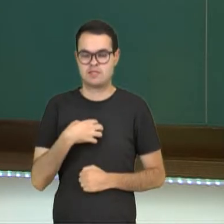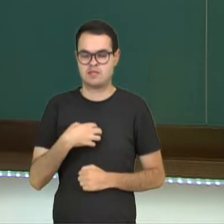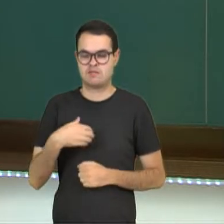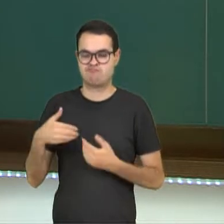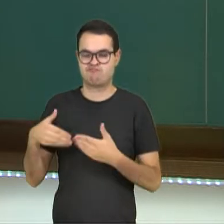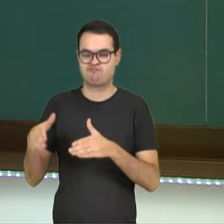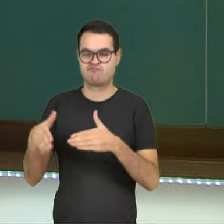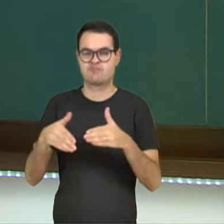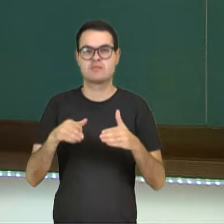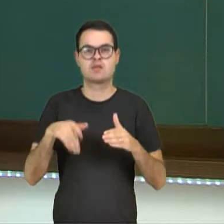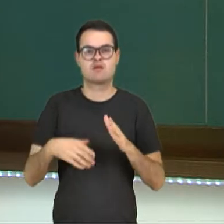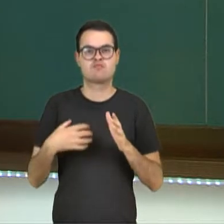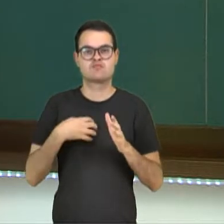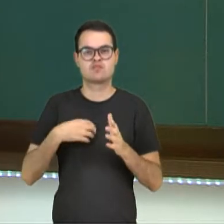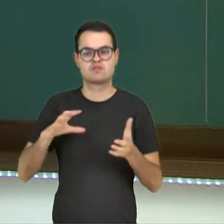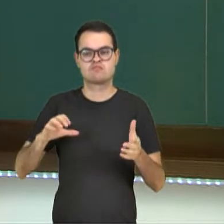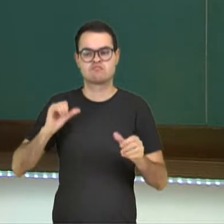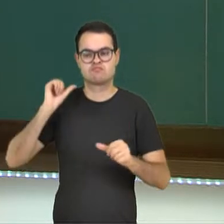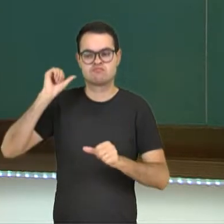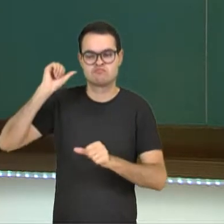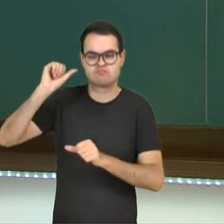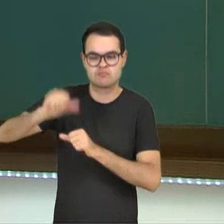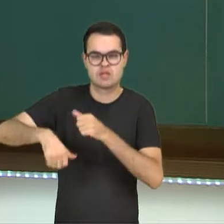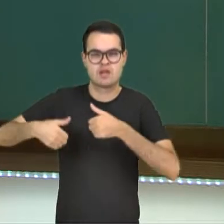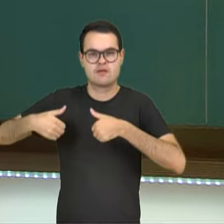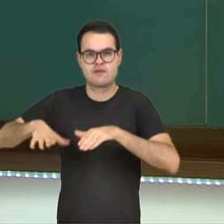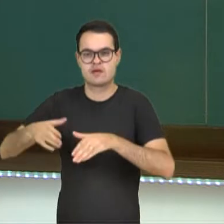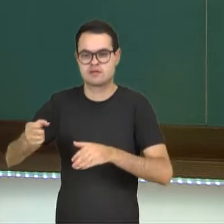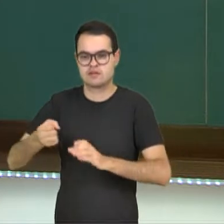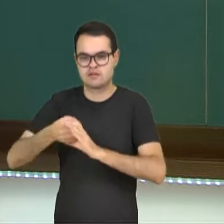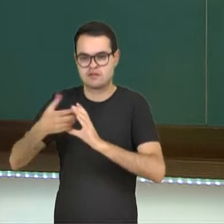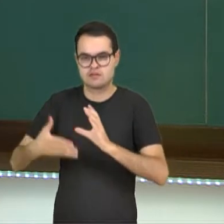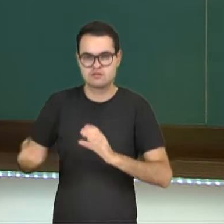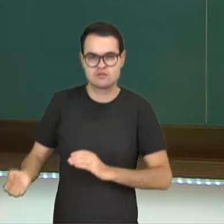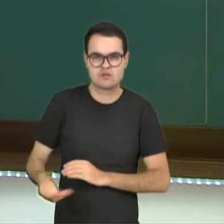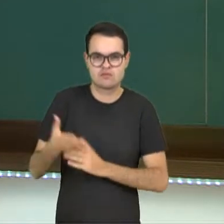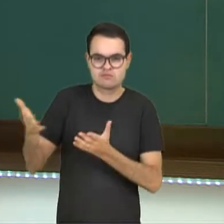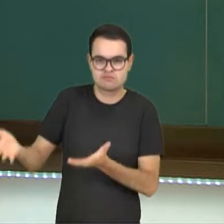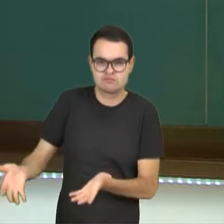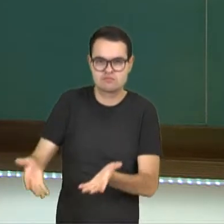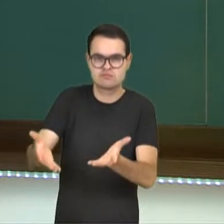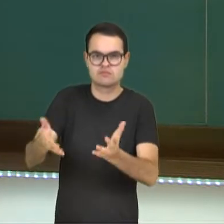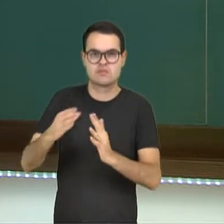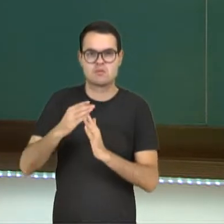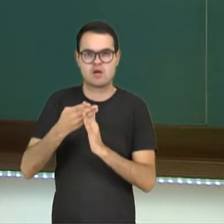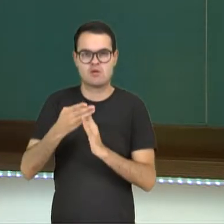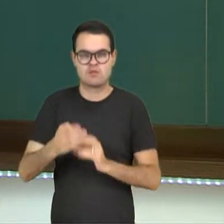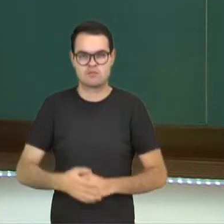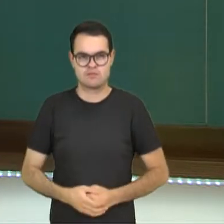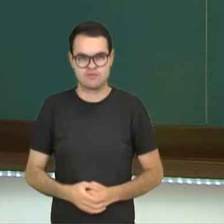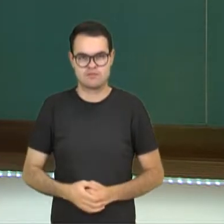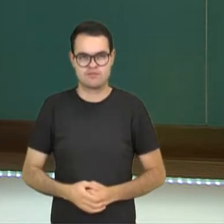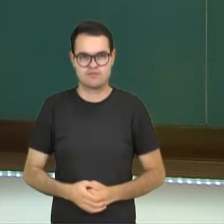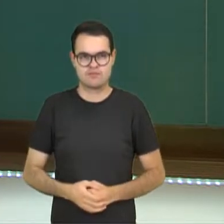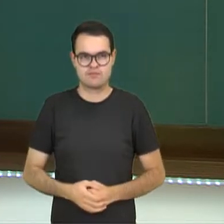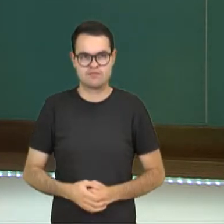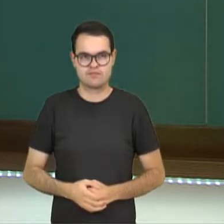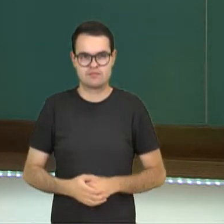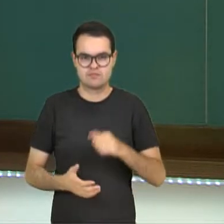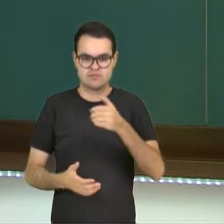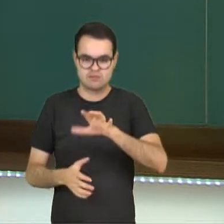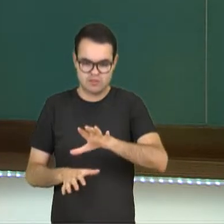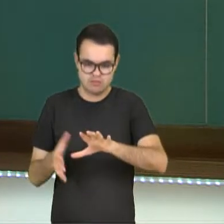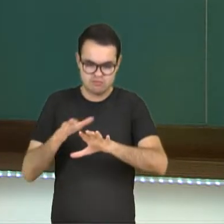começa essa transição e a levar características novas para o barroco. Né? As figuras dispostas umas sobre as